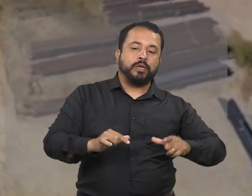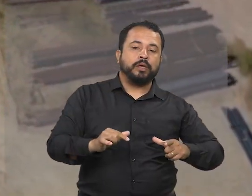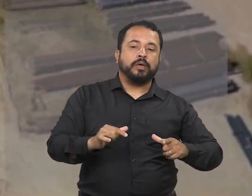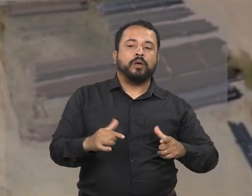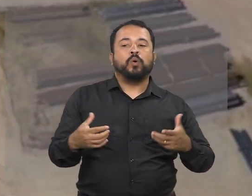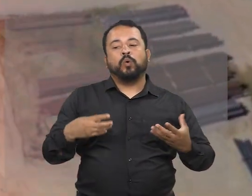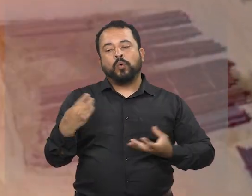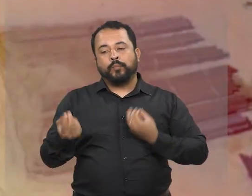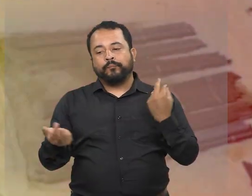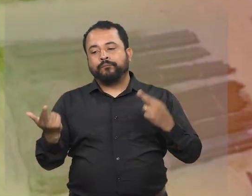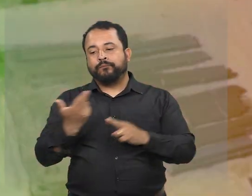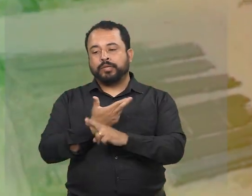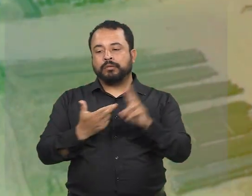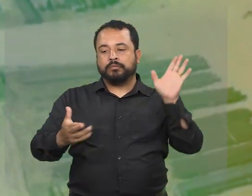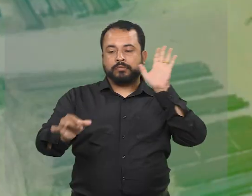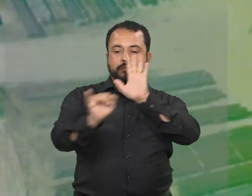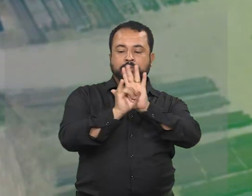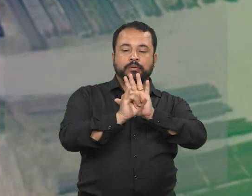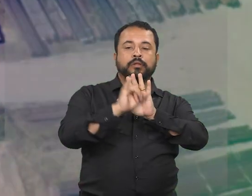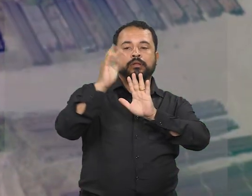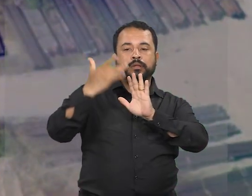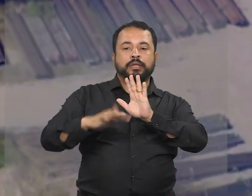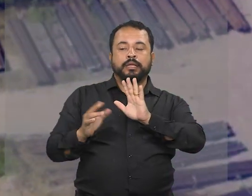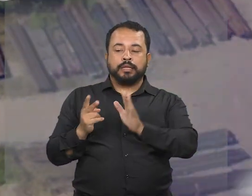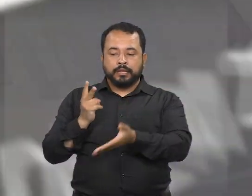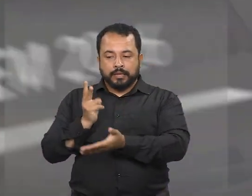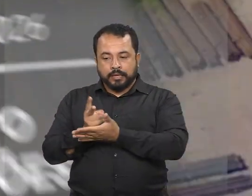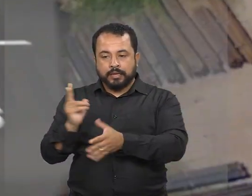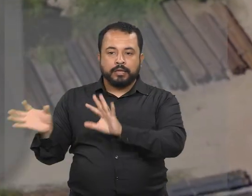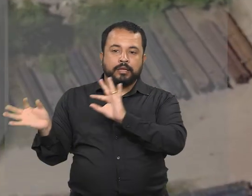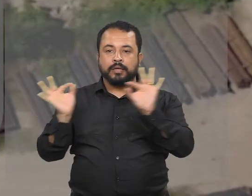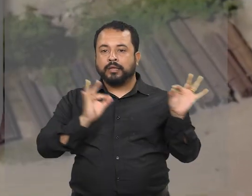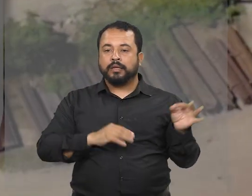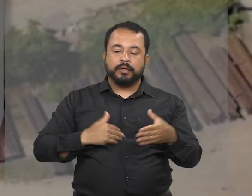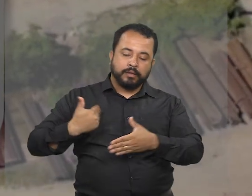e identidade. É um acompanhamento permanente, pensado para que a